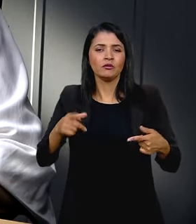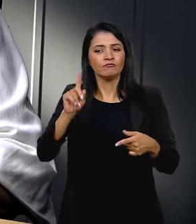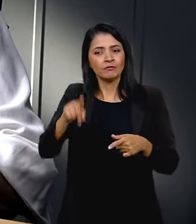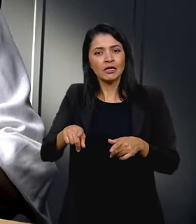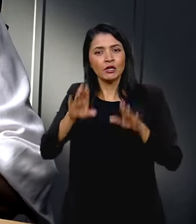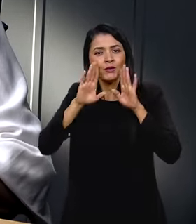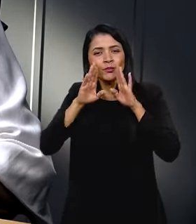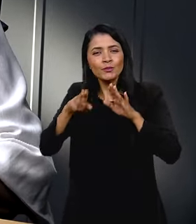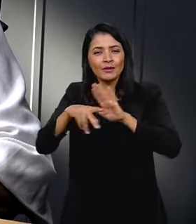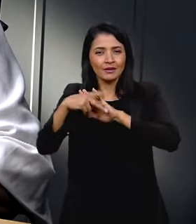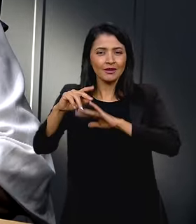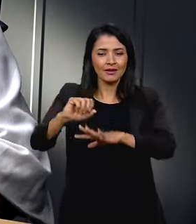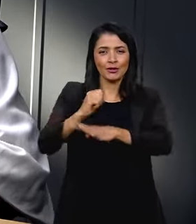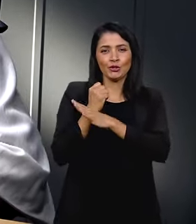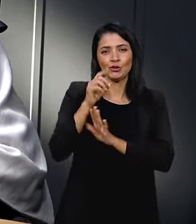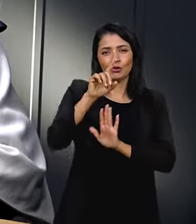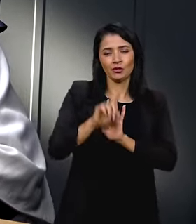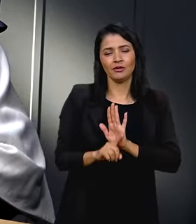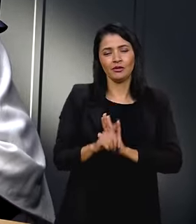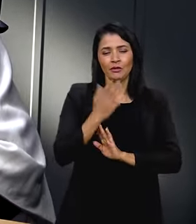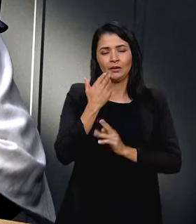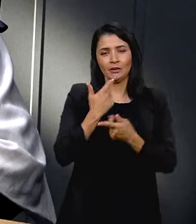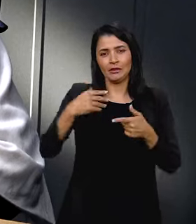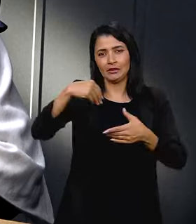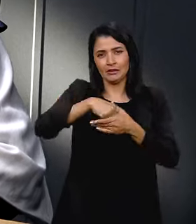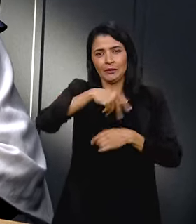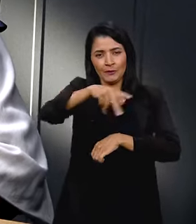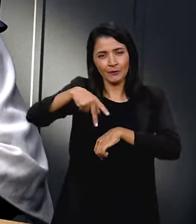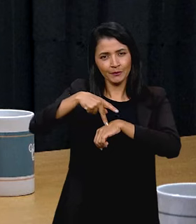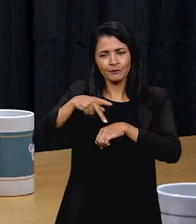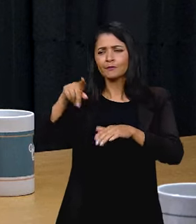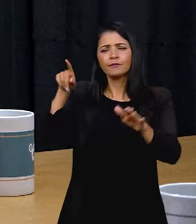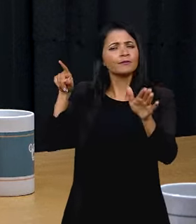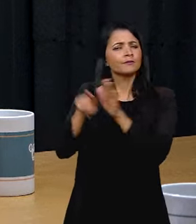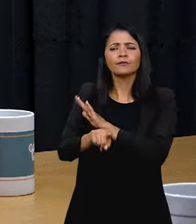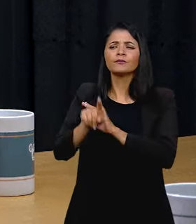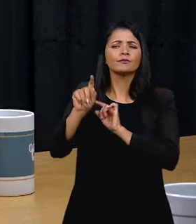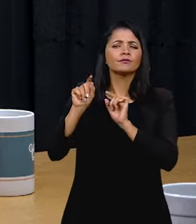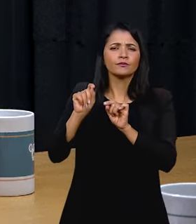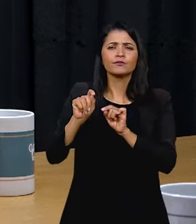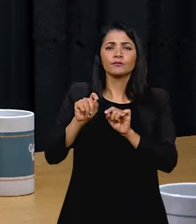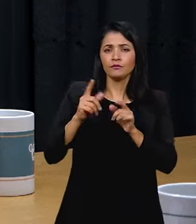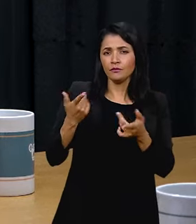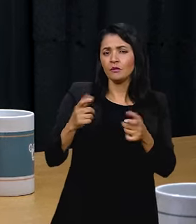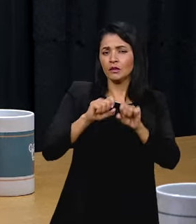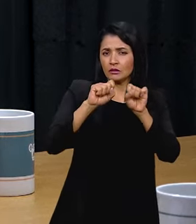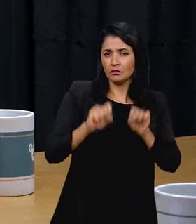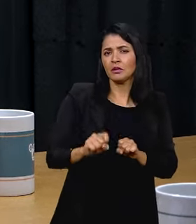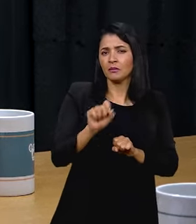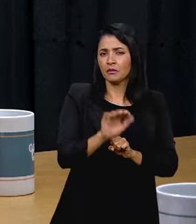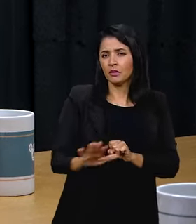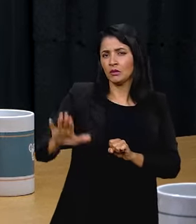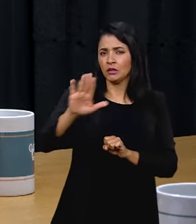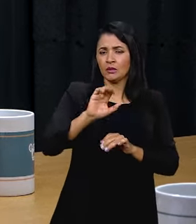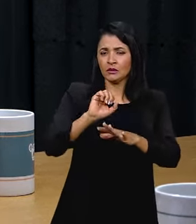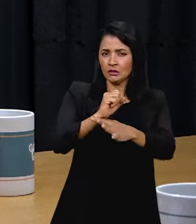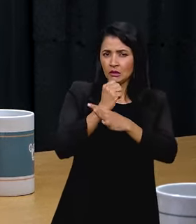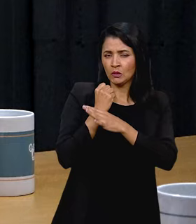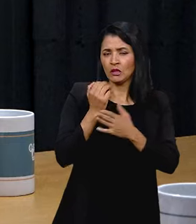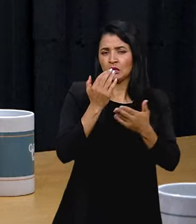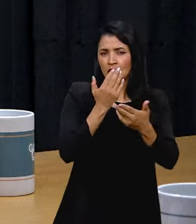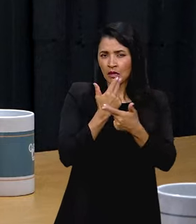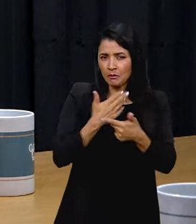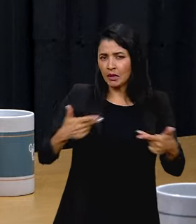essa centralidade de fato na garantia do direito à alimentação no país secretária a o Sistema Nacional de segurança